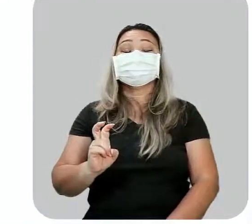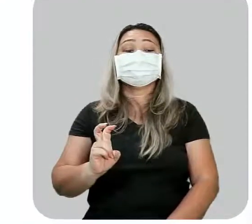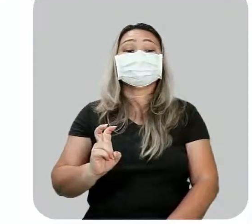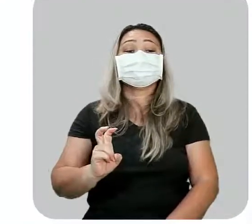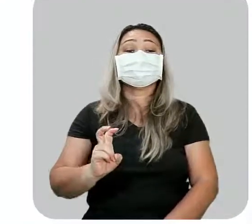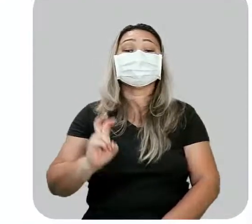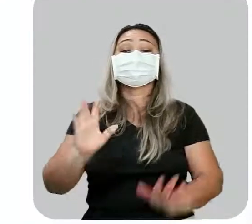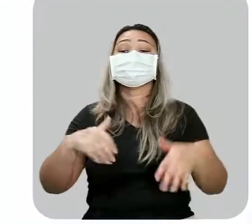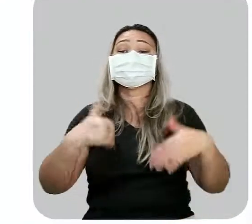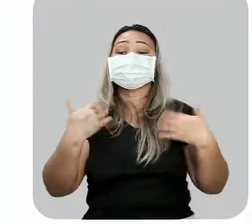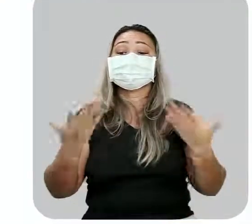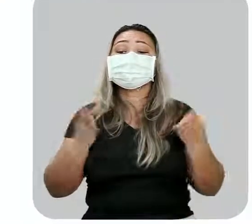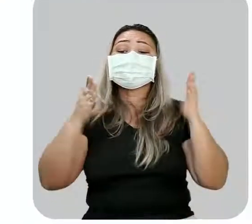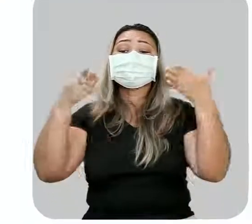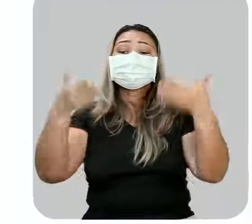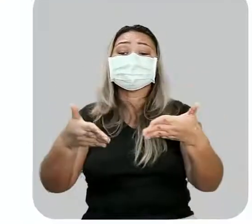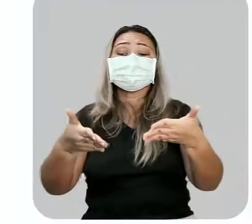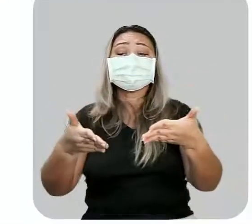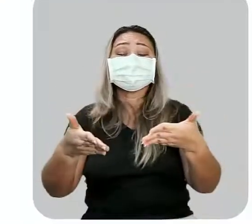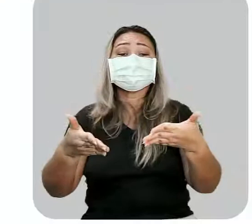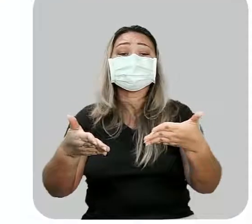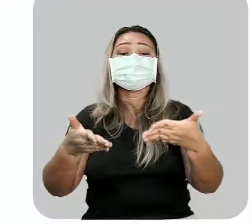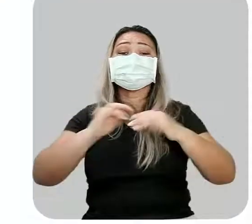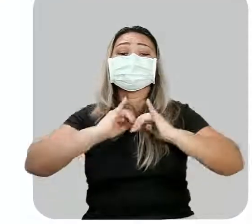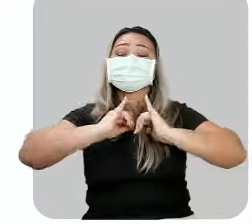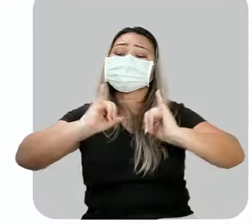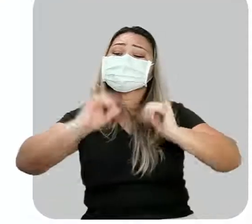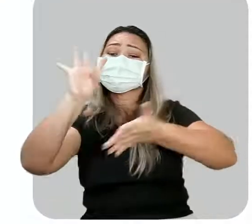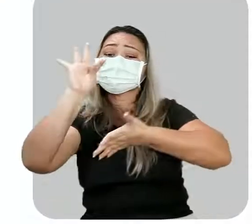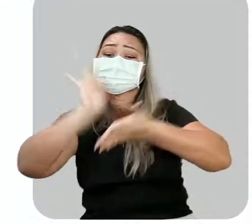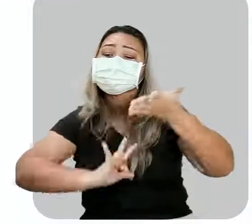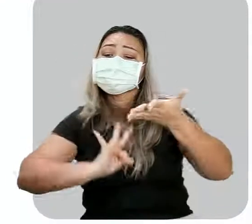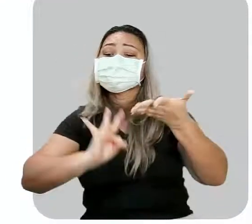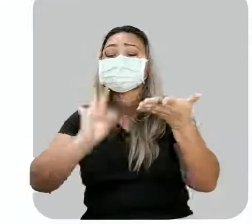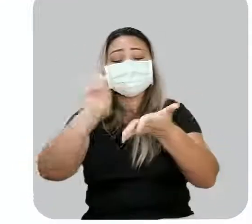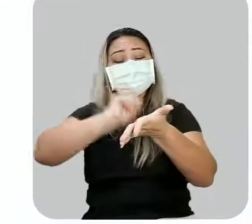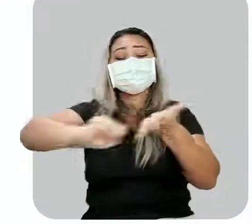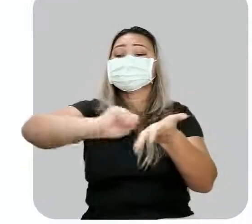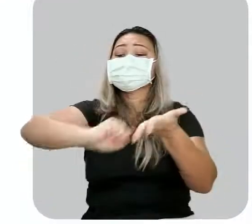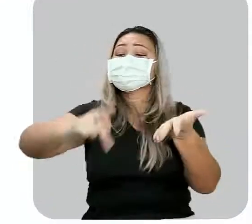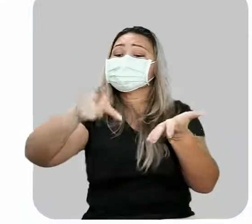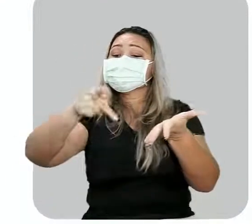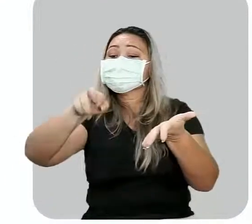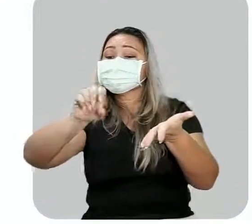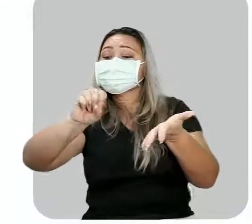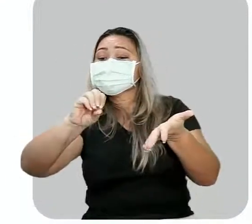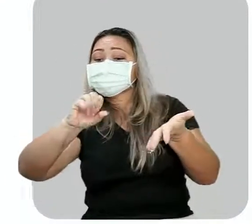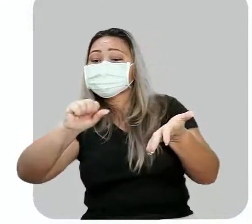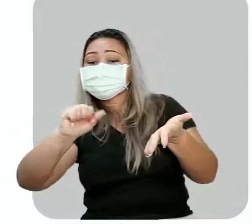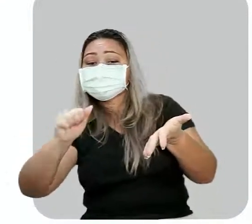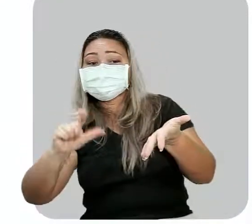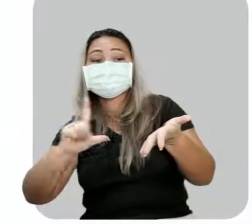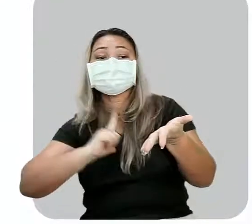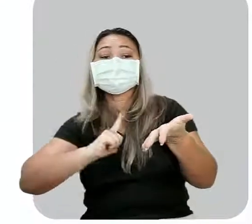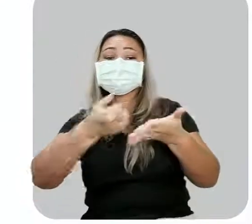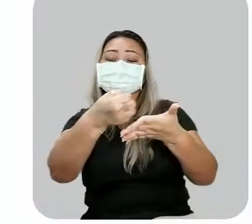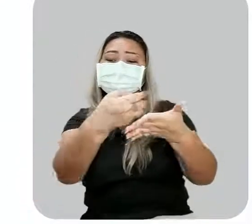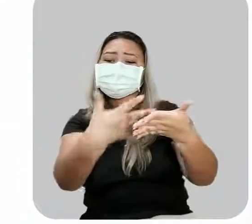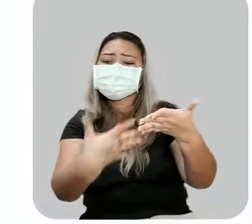1945, né? E qual é o foco, né? Divulgação dos textos em prosa, formação de